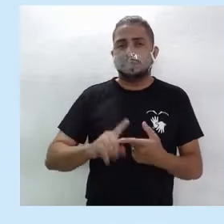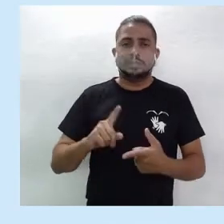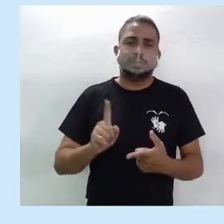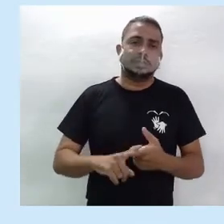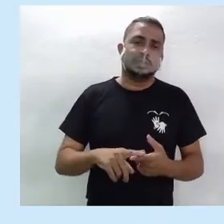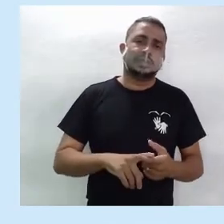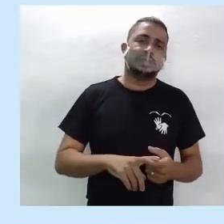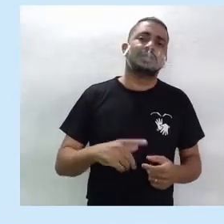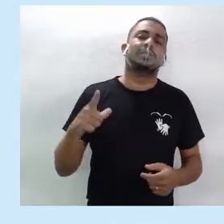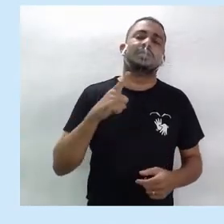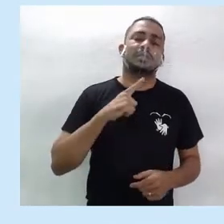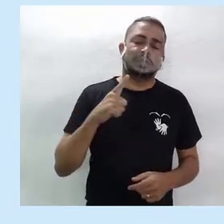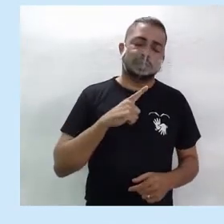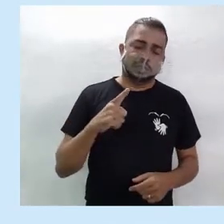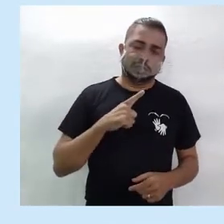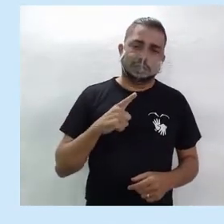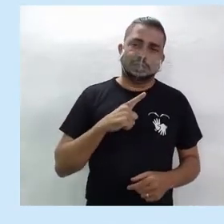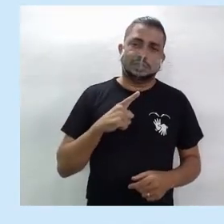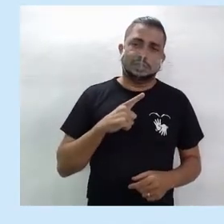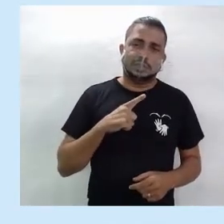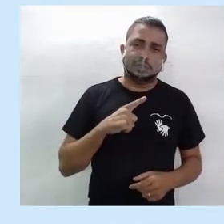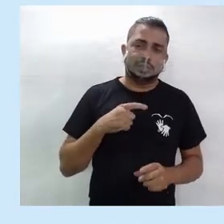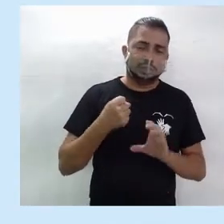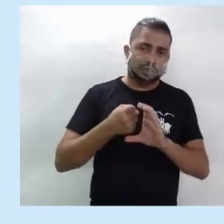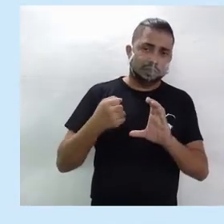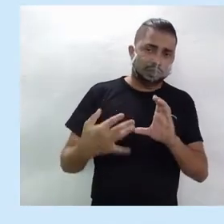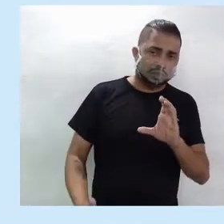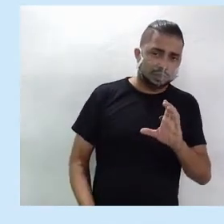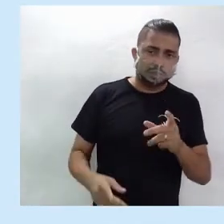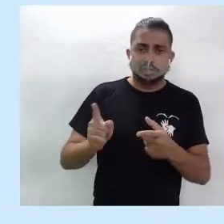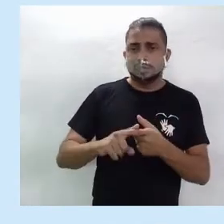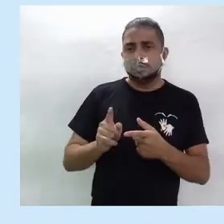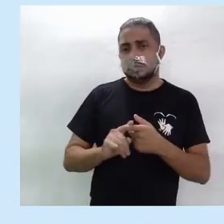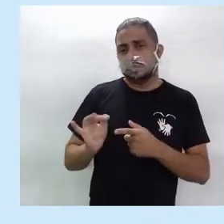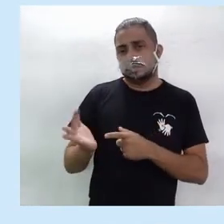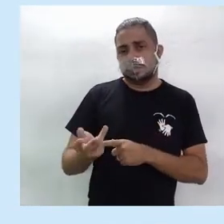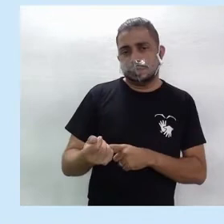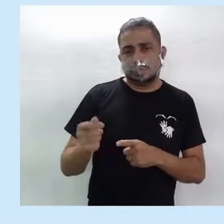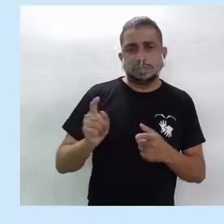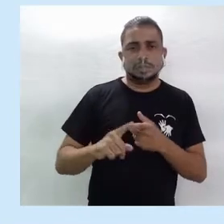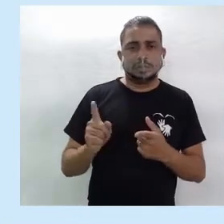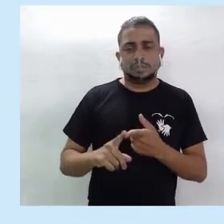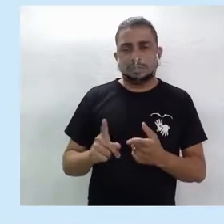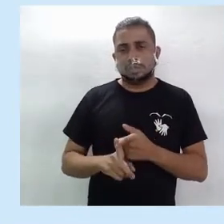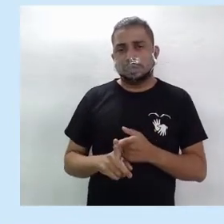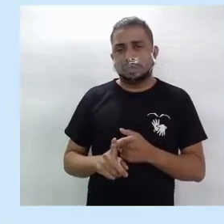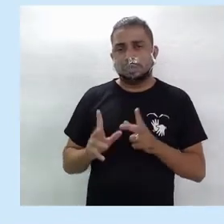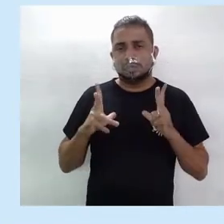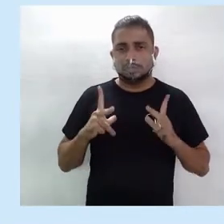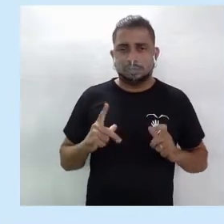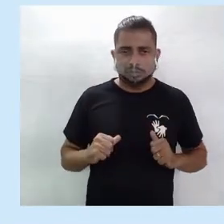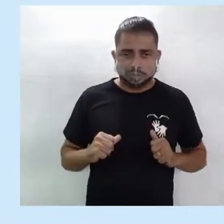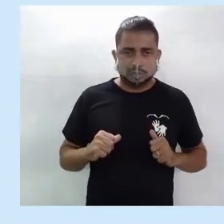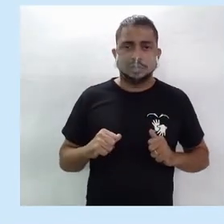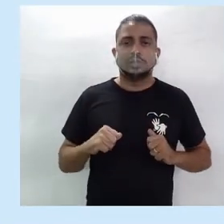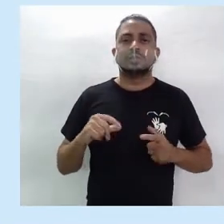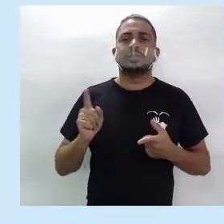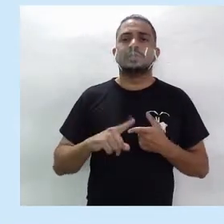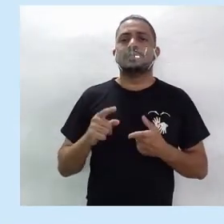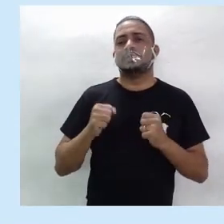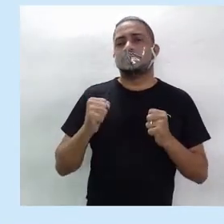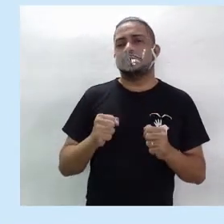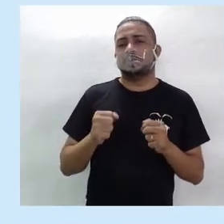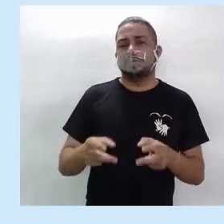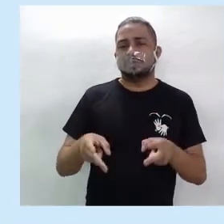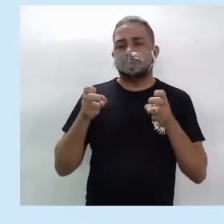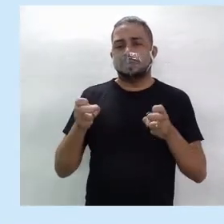nacionais, existem, tá, suas características também físicas, suas características também humanas. E a gente também pode observar isso